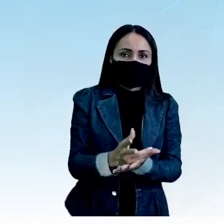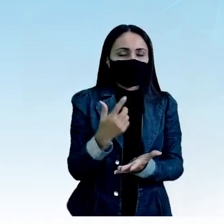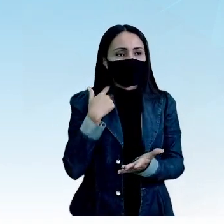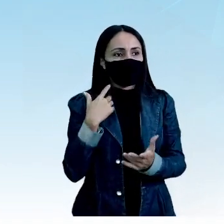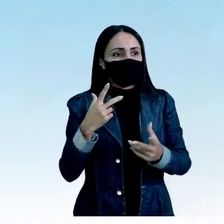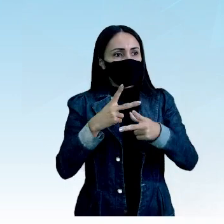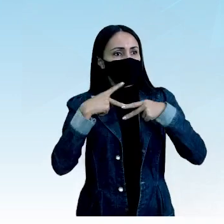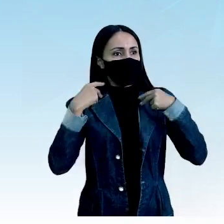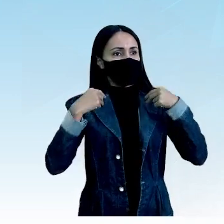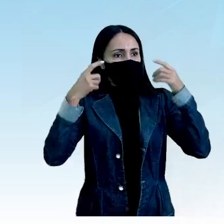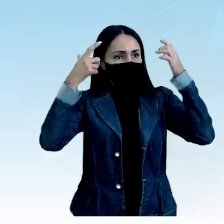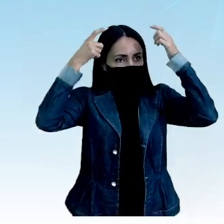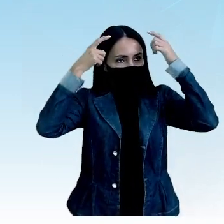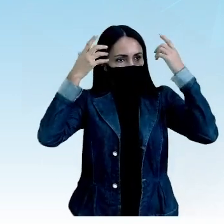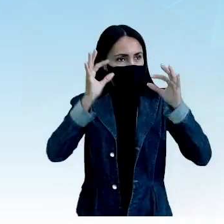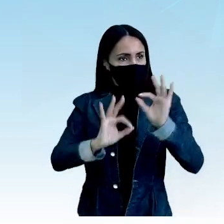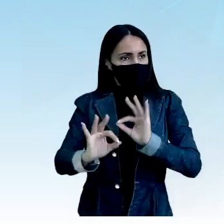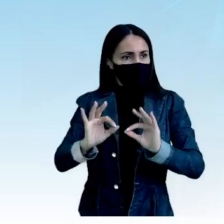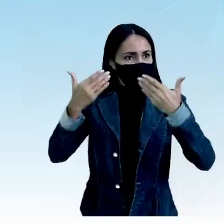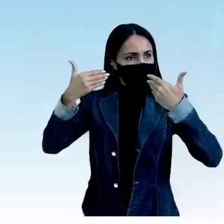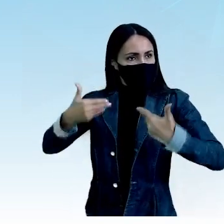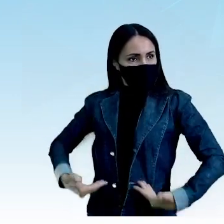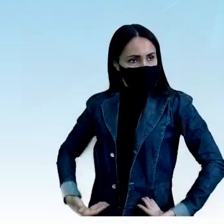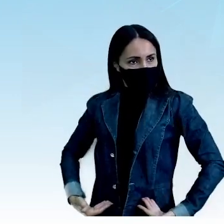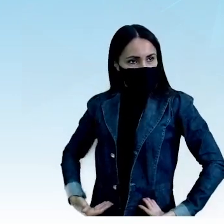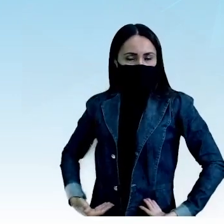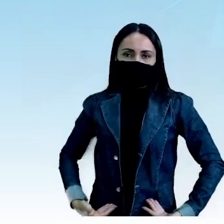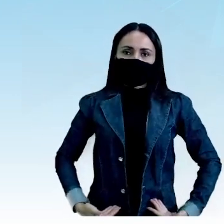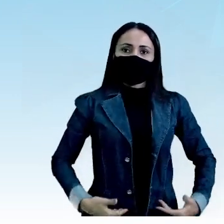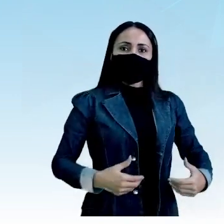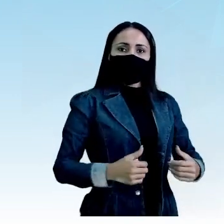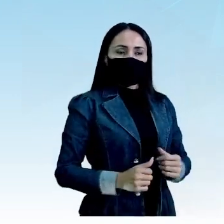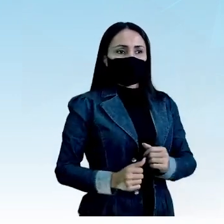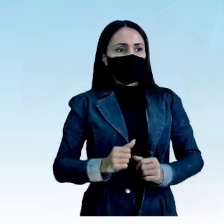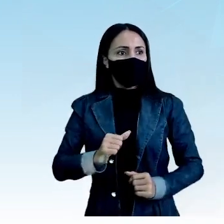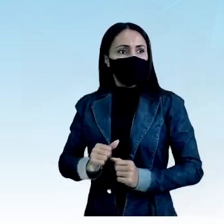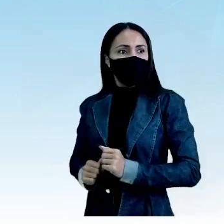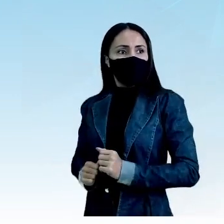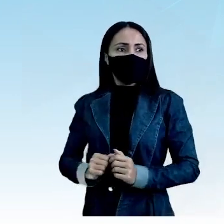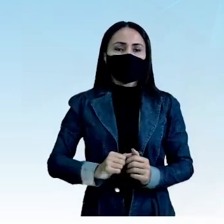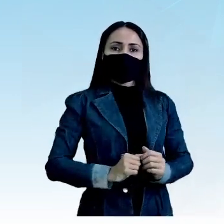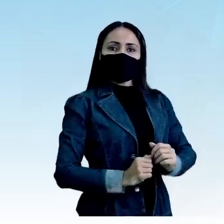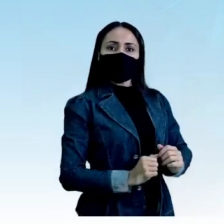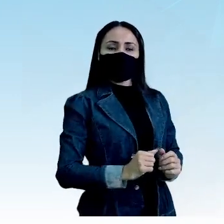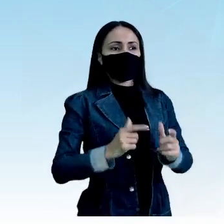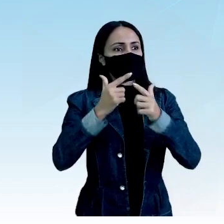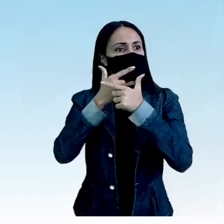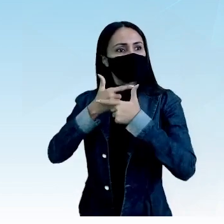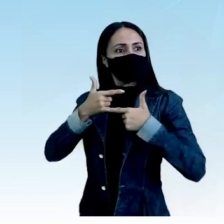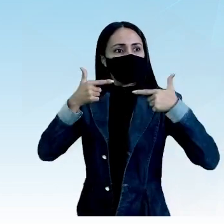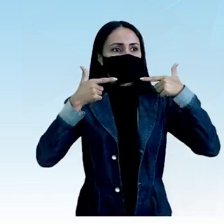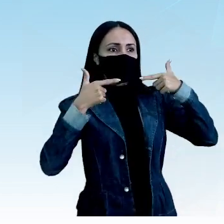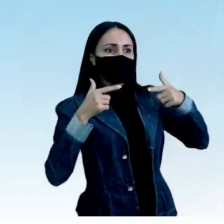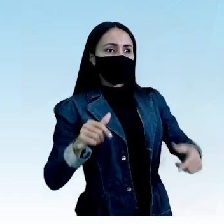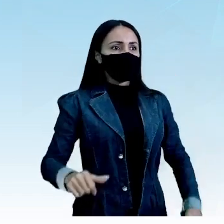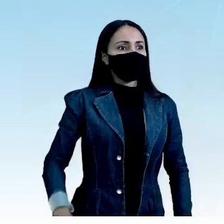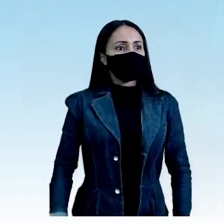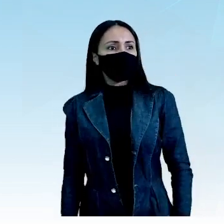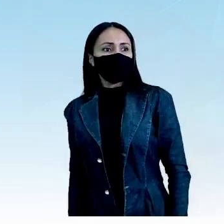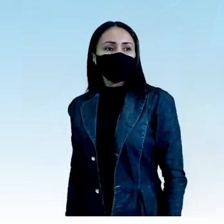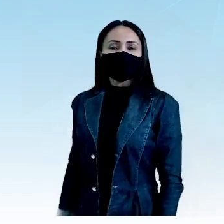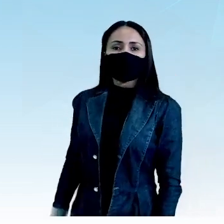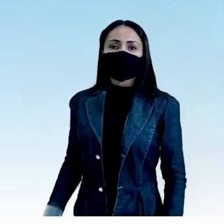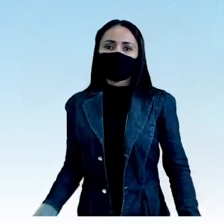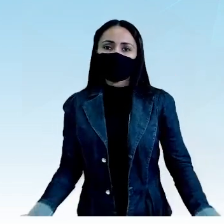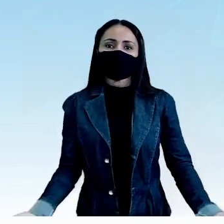E outro, sempre de fraque, sempre elegante, andando pelas ladeiras de Olinda. E com um sorrisinho nos lábios. Aí